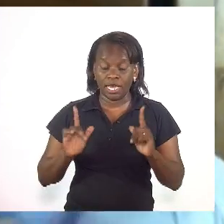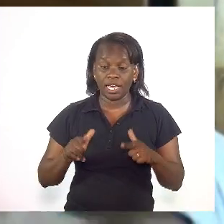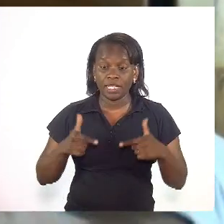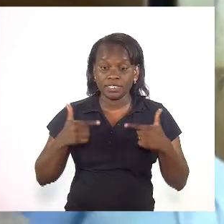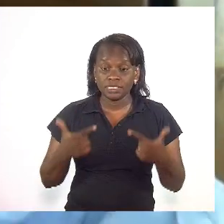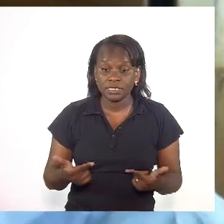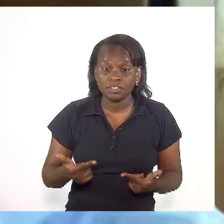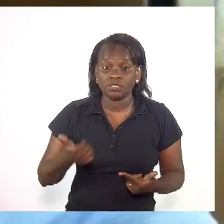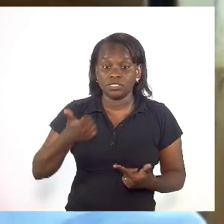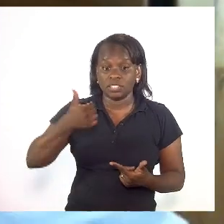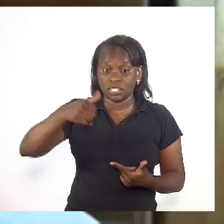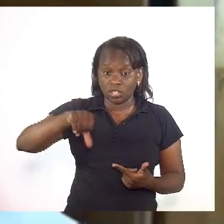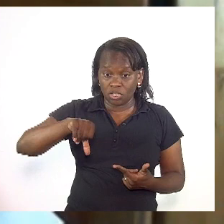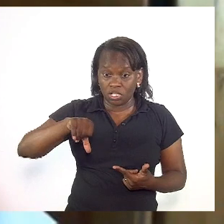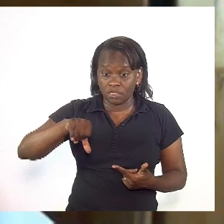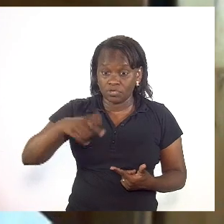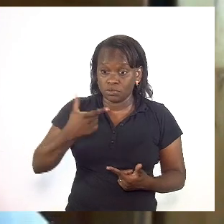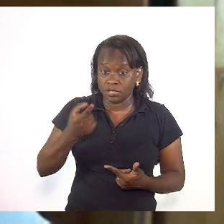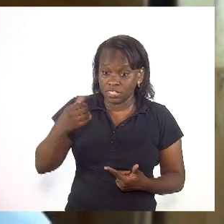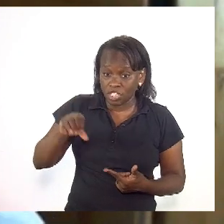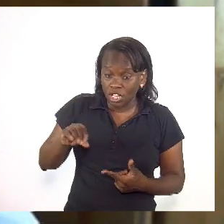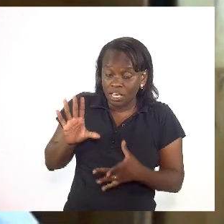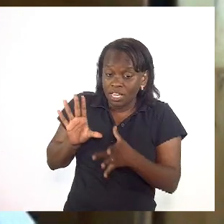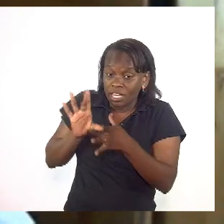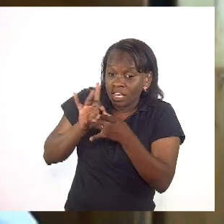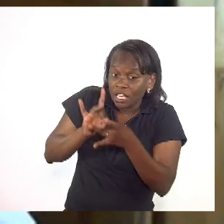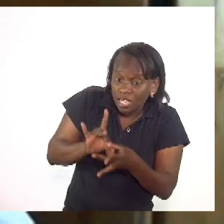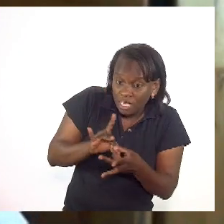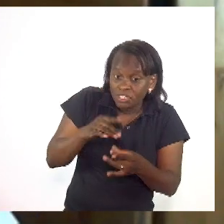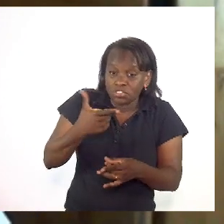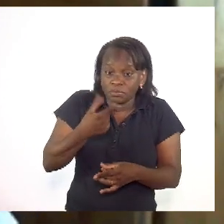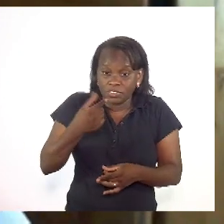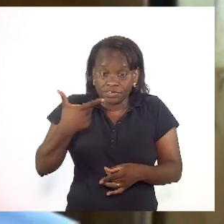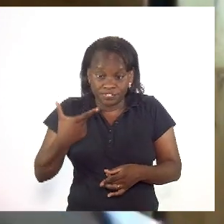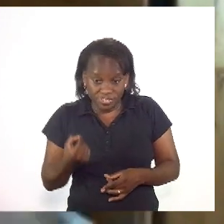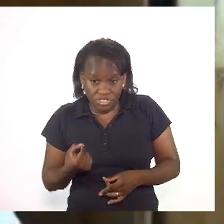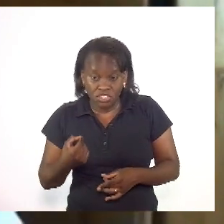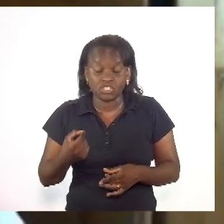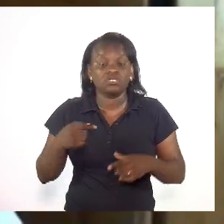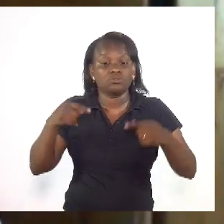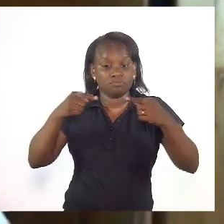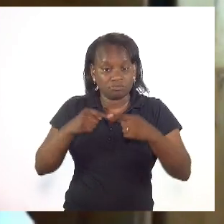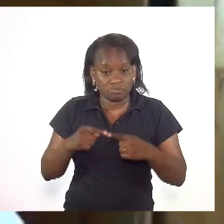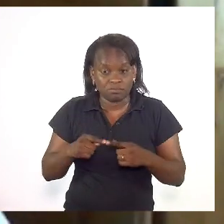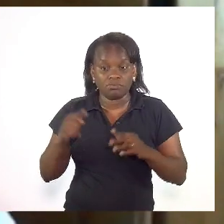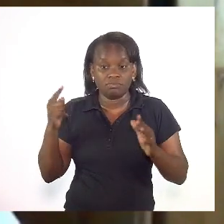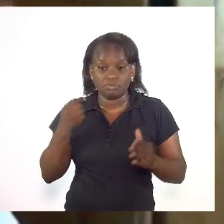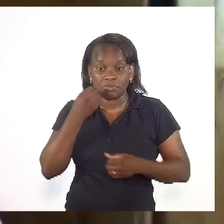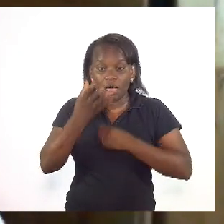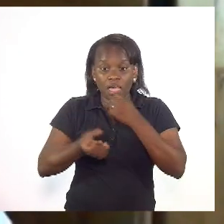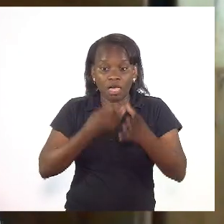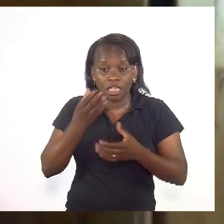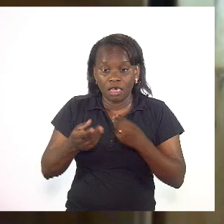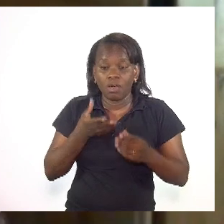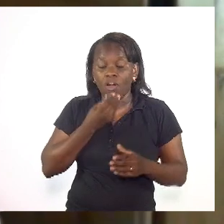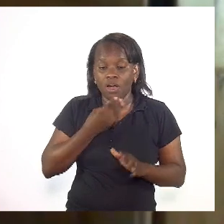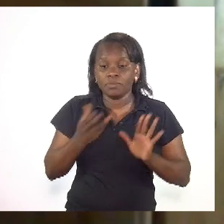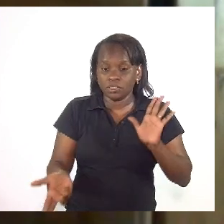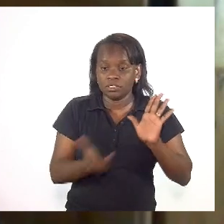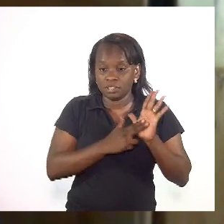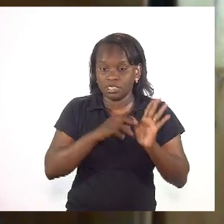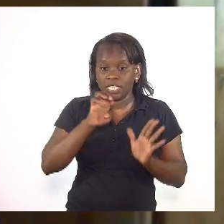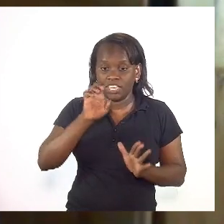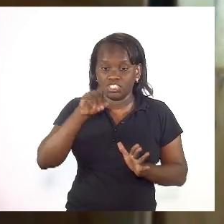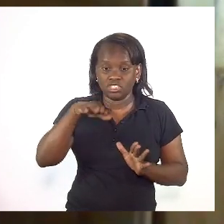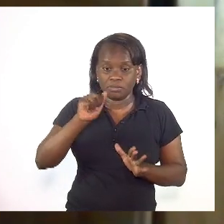de 19 se entrelaçam com a 2020, conforme delação premiada do réu confesso